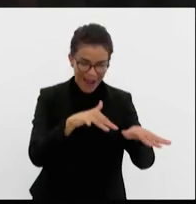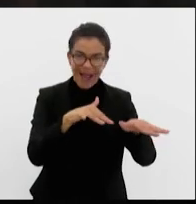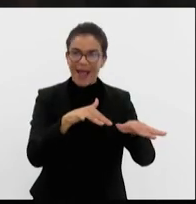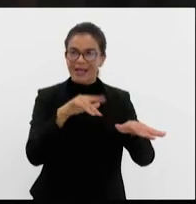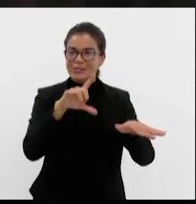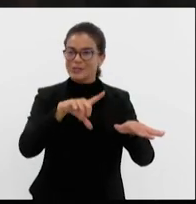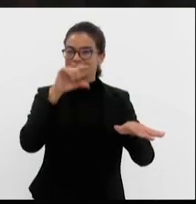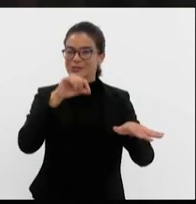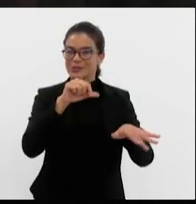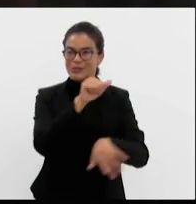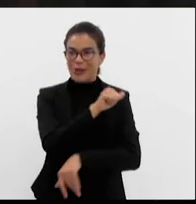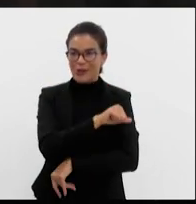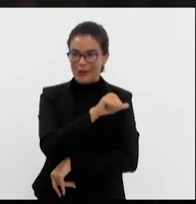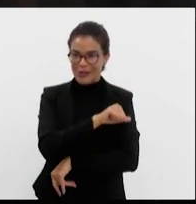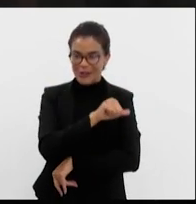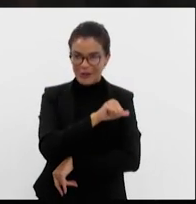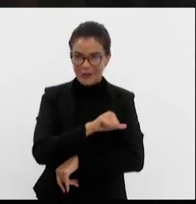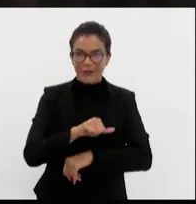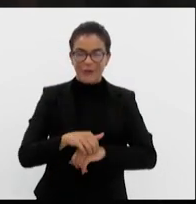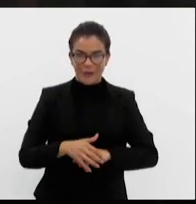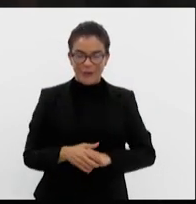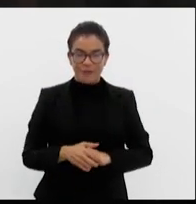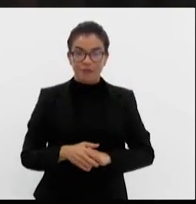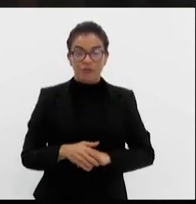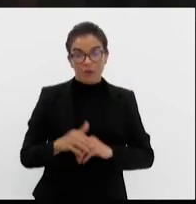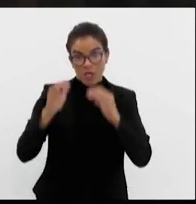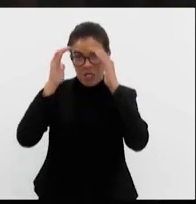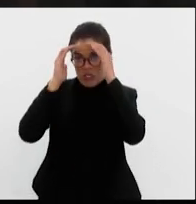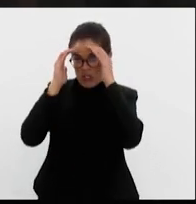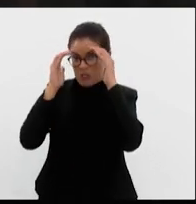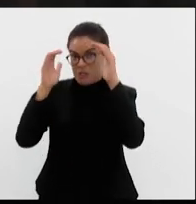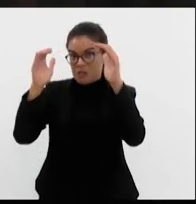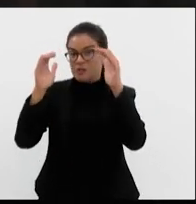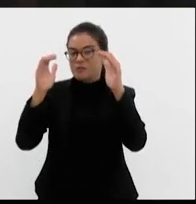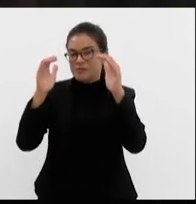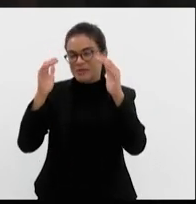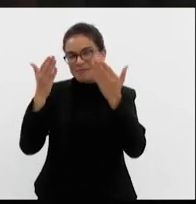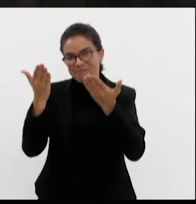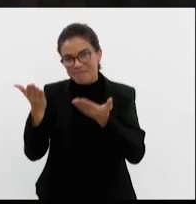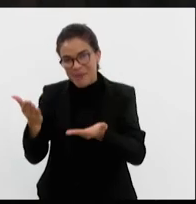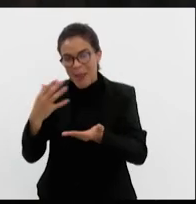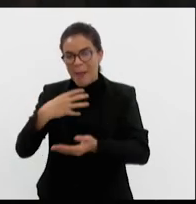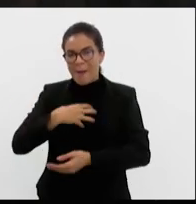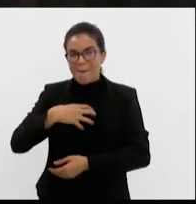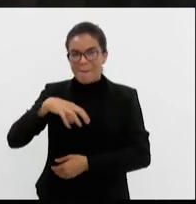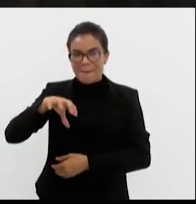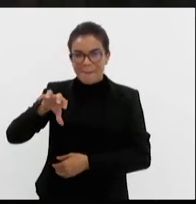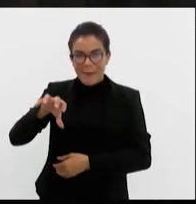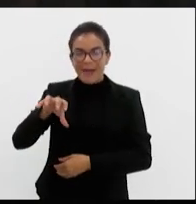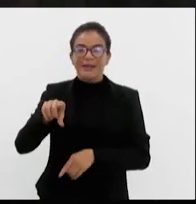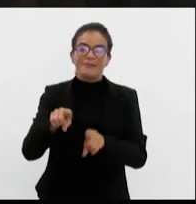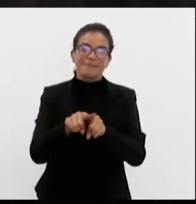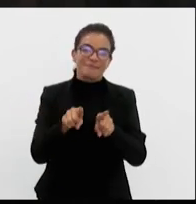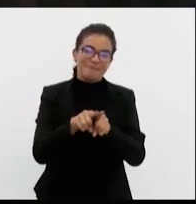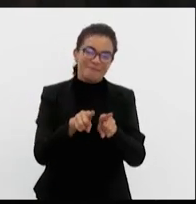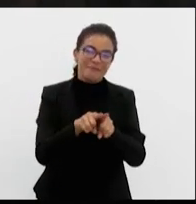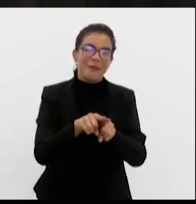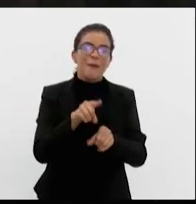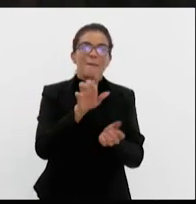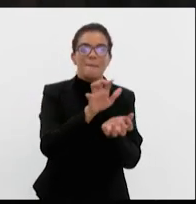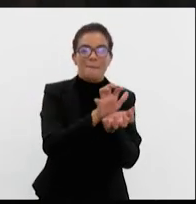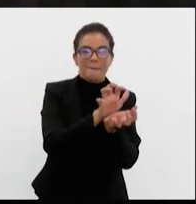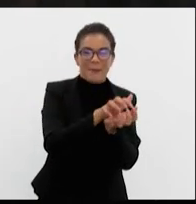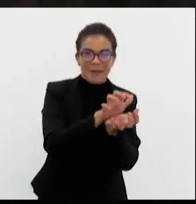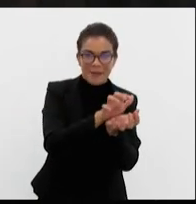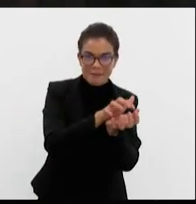unidade federativa. Com todo o respeito à nossa querida Bahia, né? Nosso querido